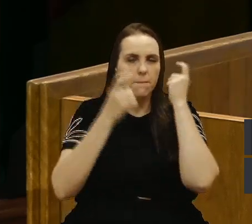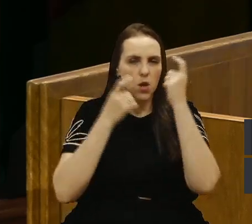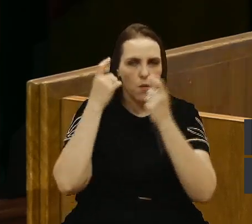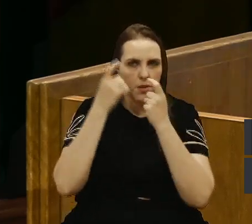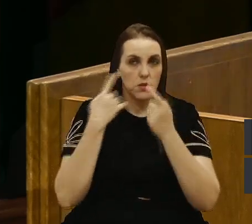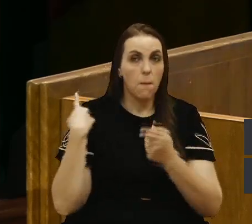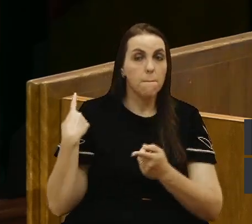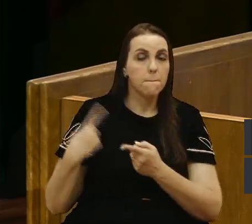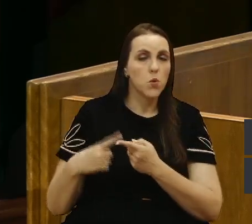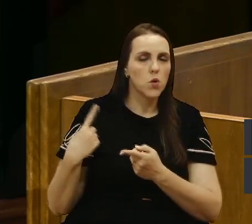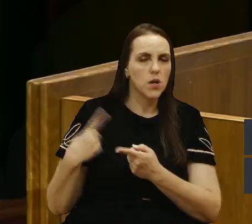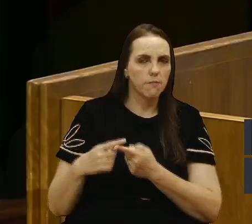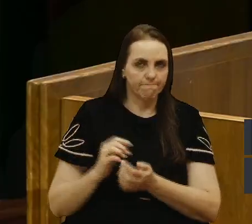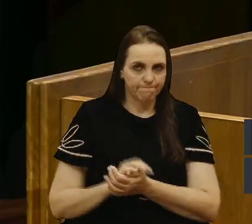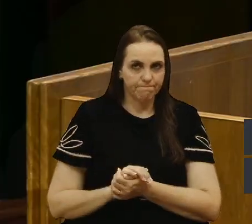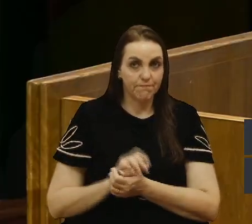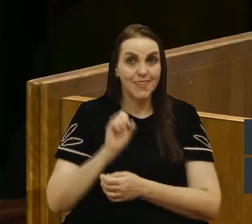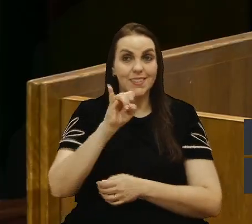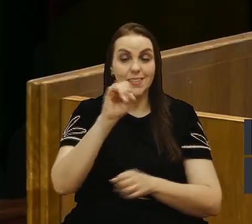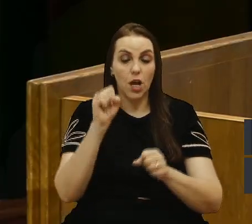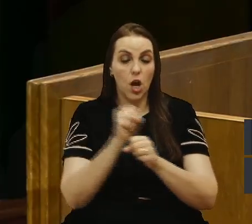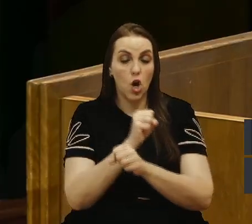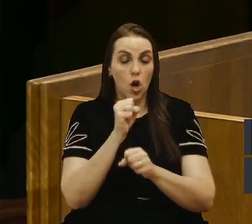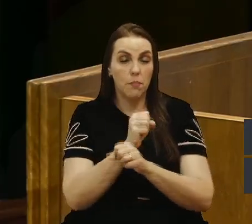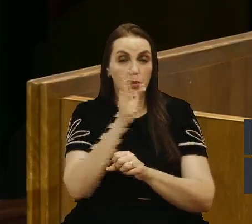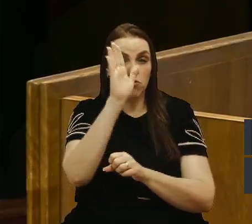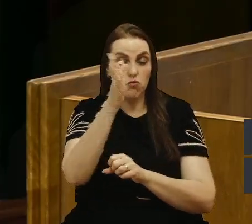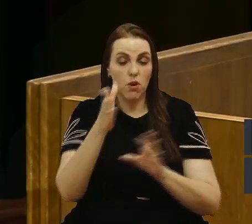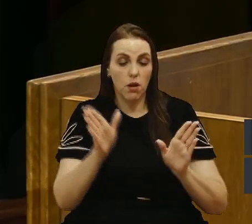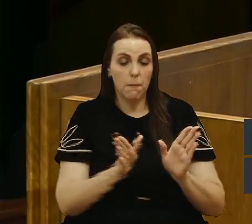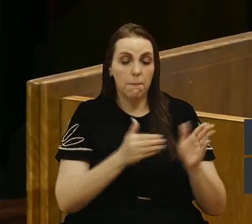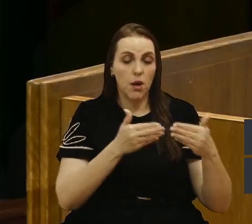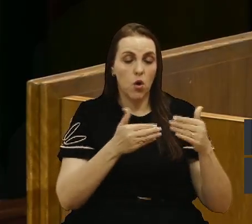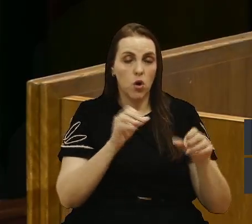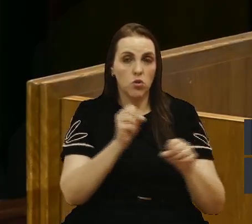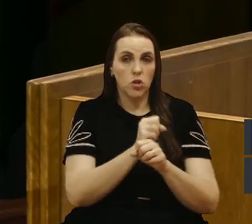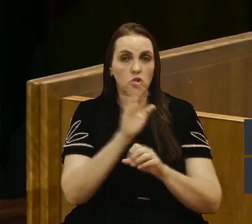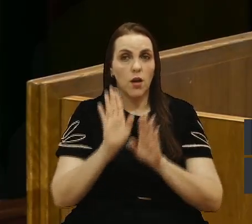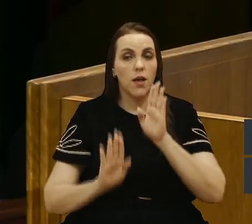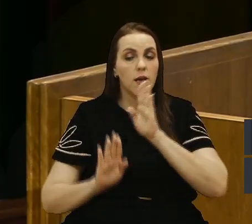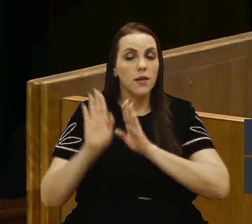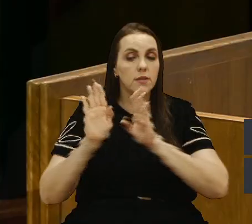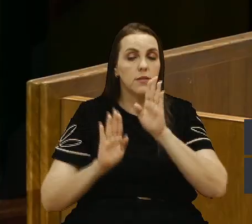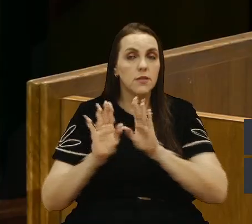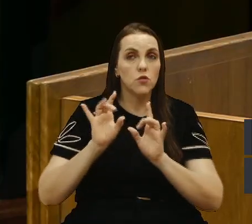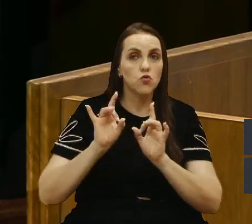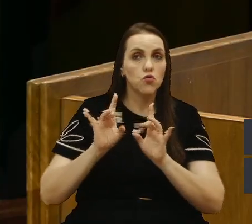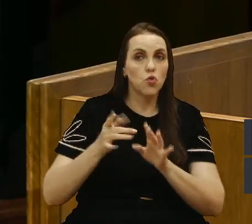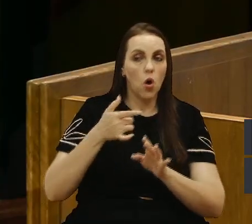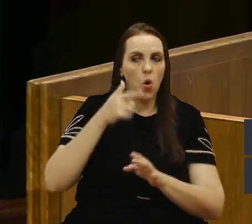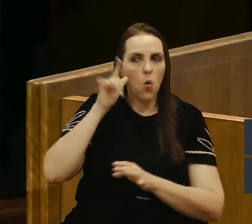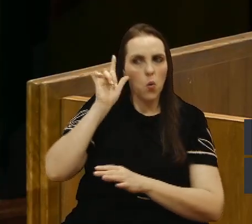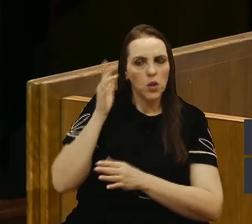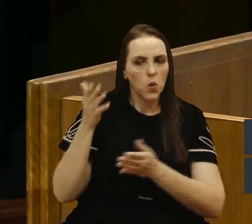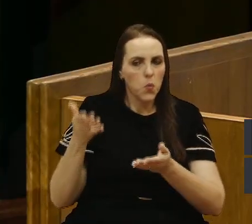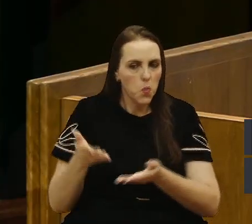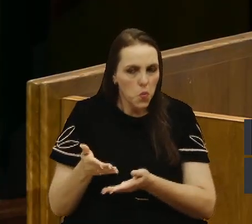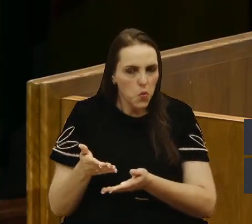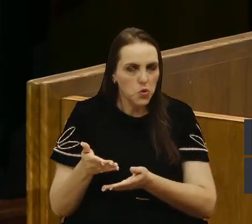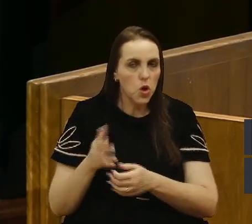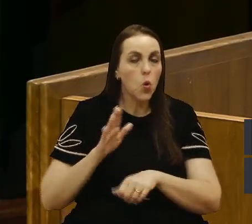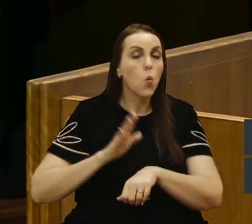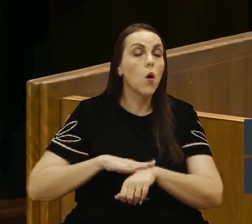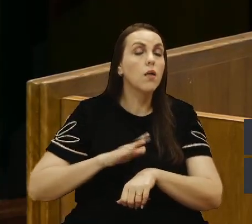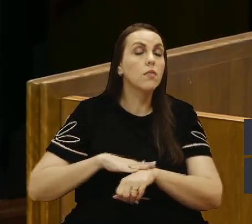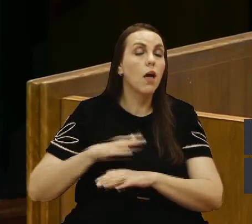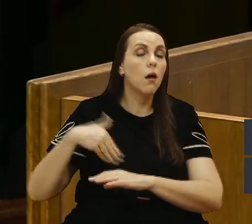quê? Porque se essas obras já lançadas no pacote de obras foram para a licitação apenas entre ontem e hoje, quanto tempo